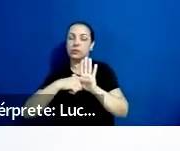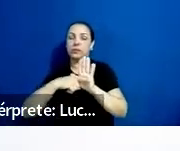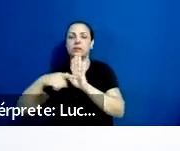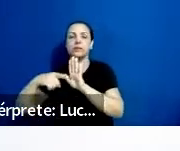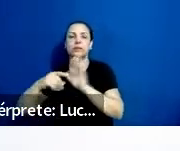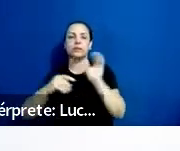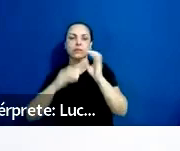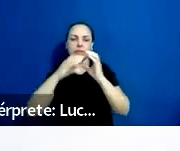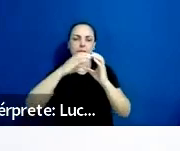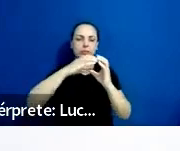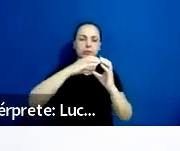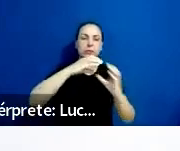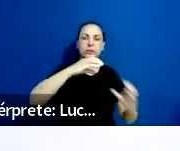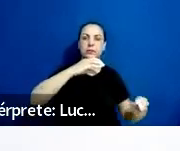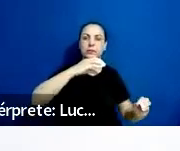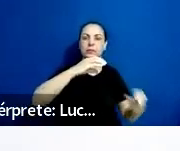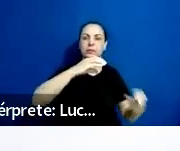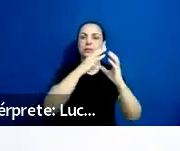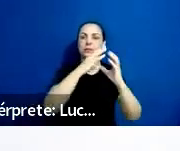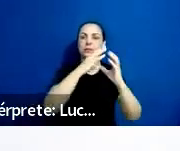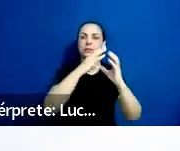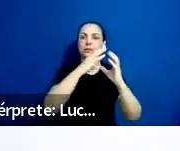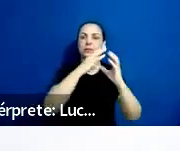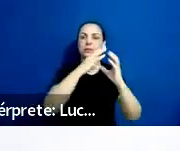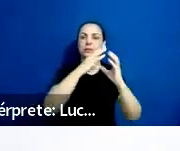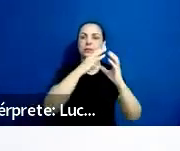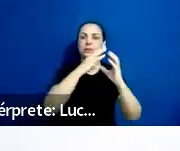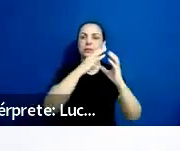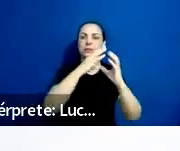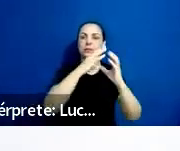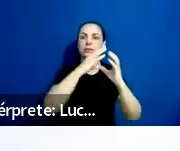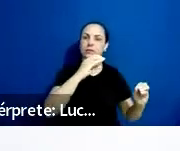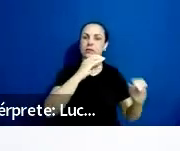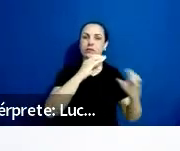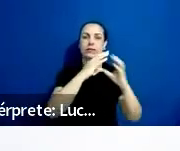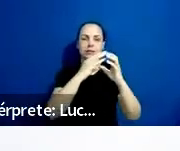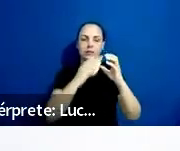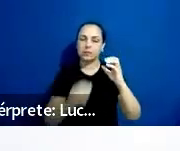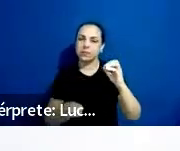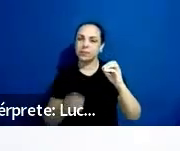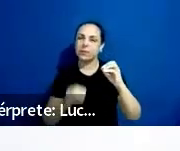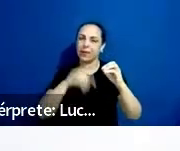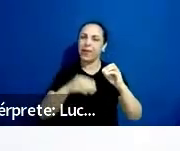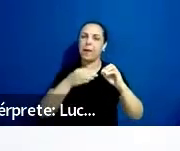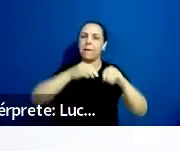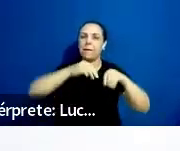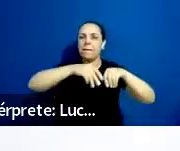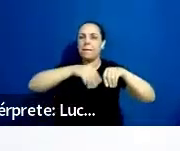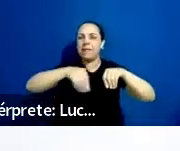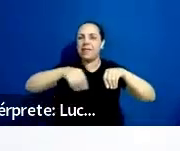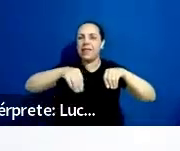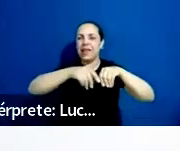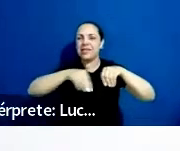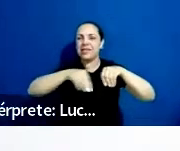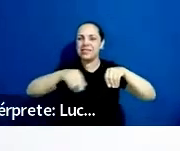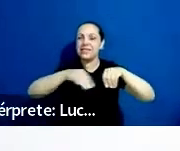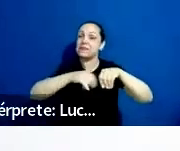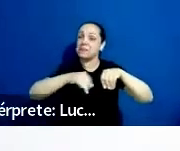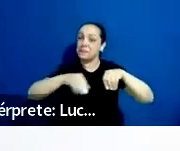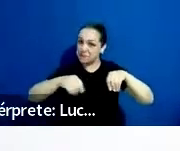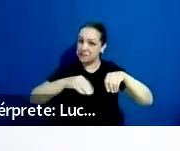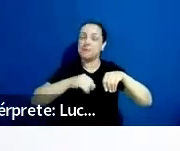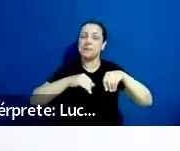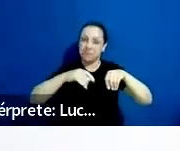a absorção. Então, lá no vídeo anterior, nós vimos que o excesso de acidez é o que acontece em